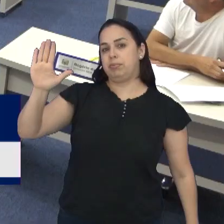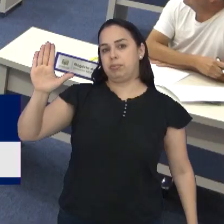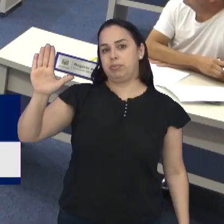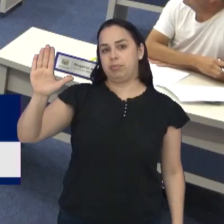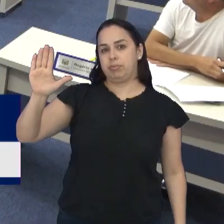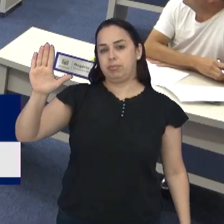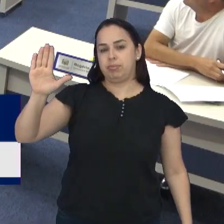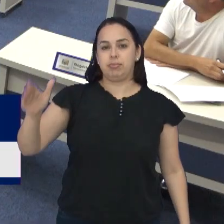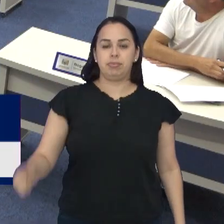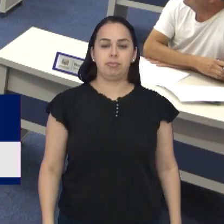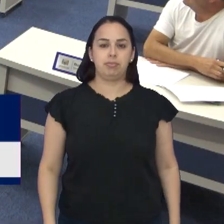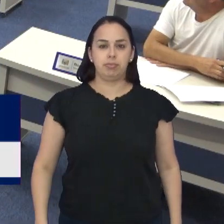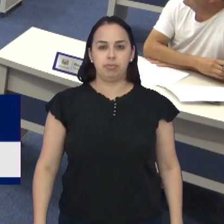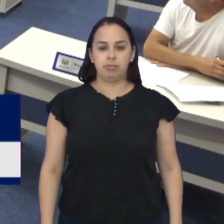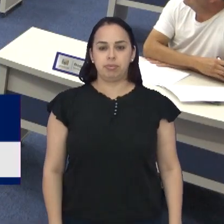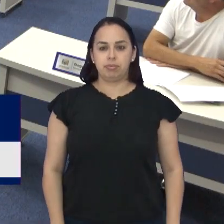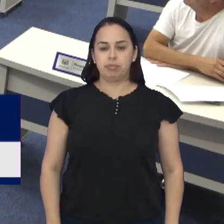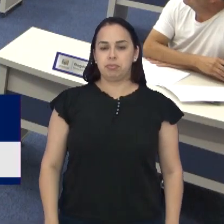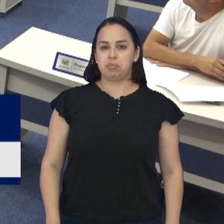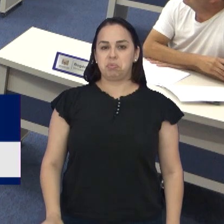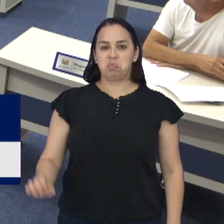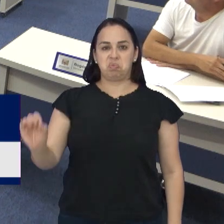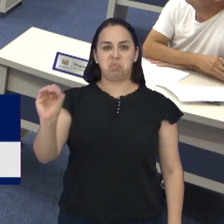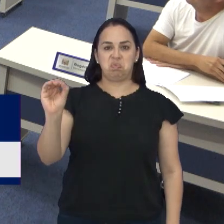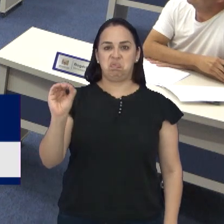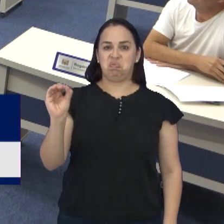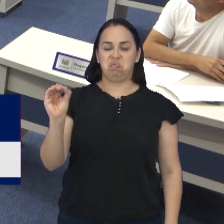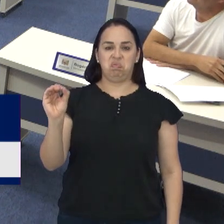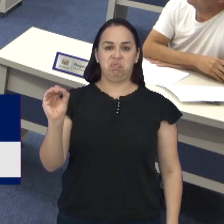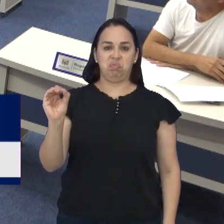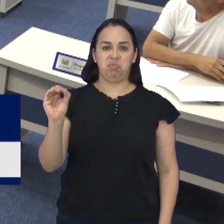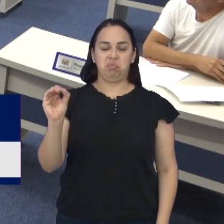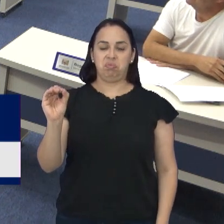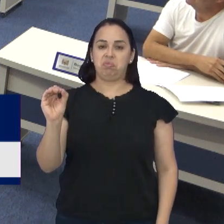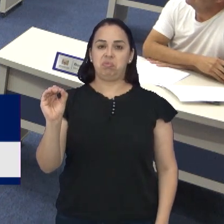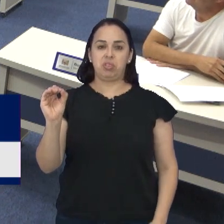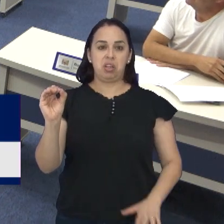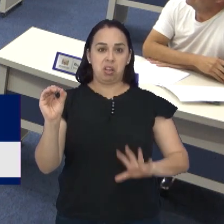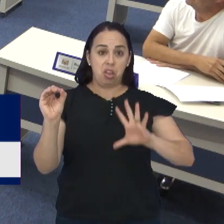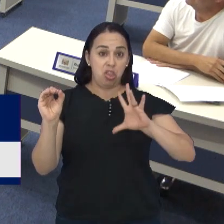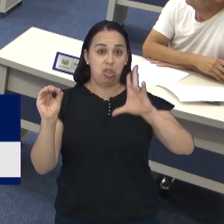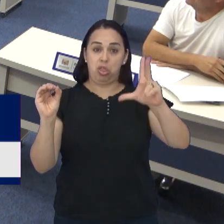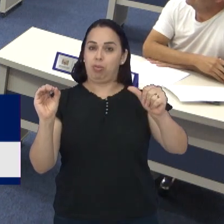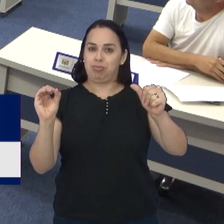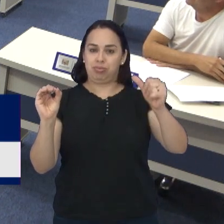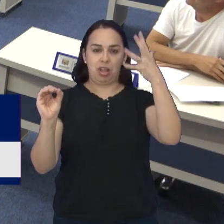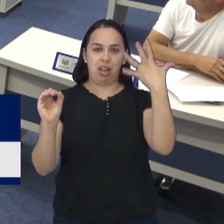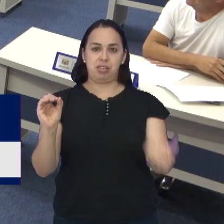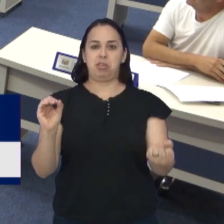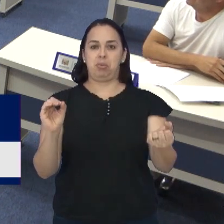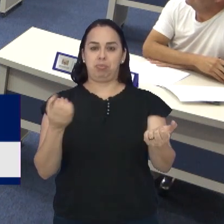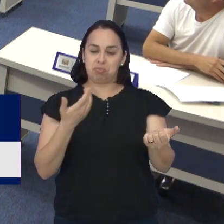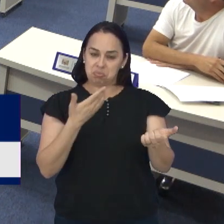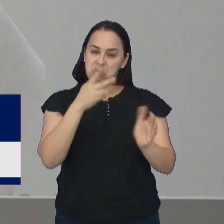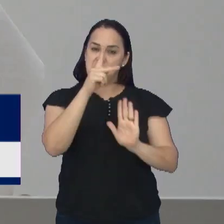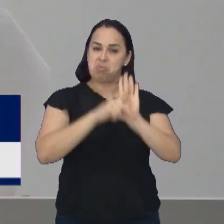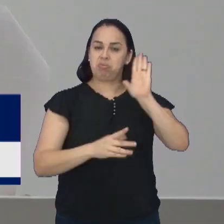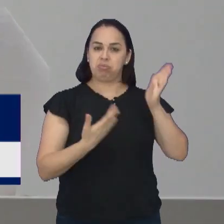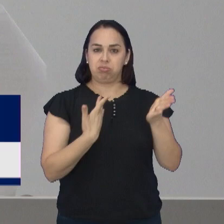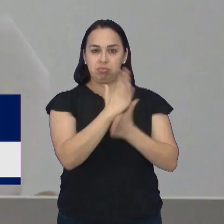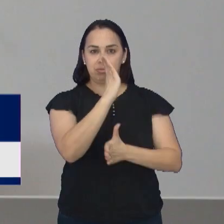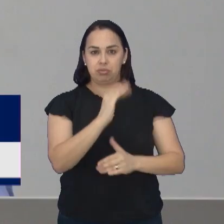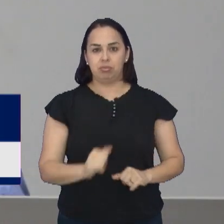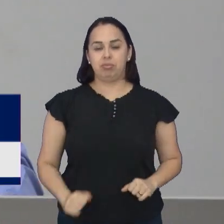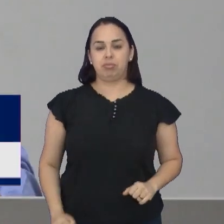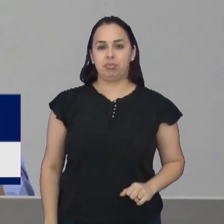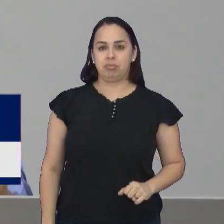manifestem. Nenhum voto contrário, senhor presidente. Sem nenhum voto contrário, está aprovado por